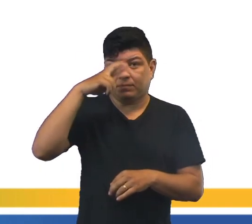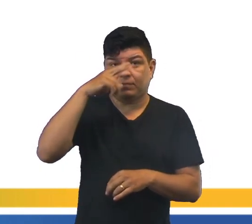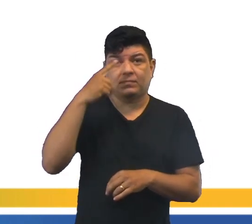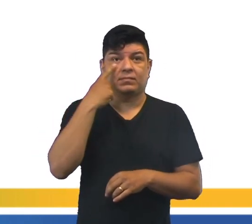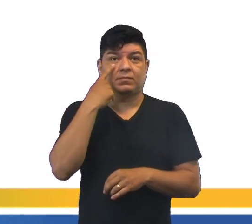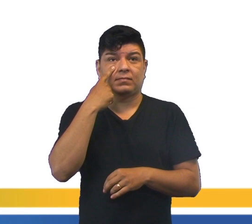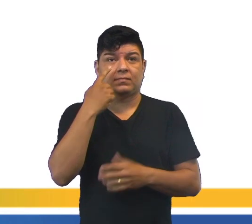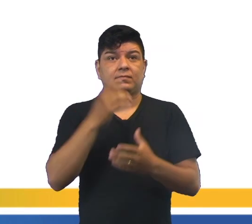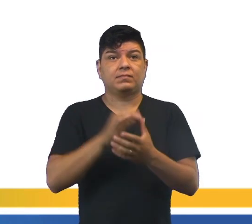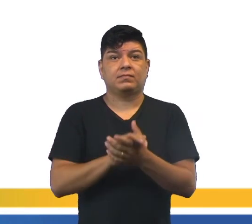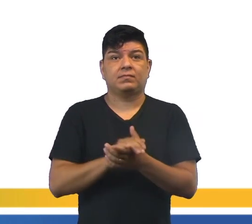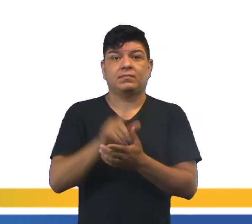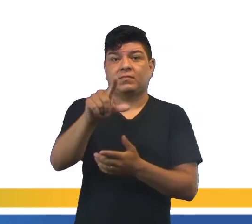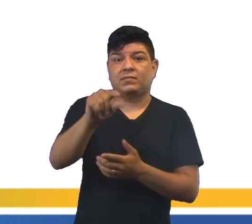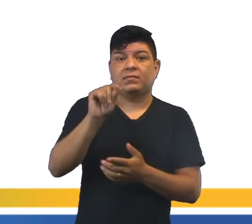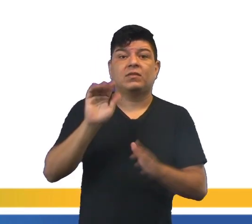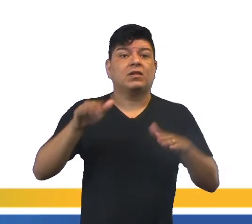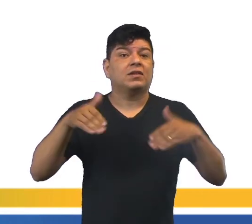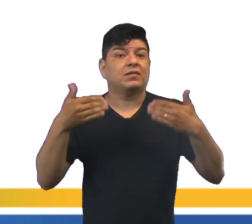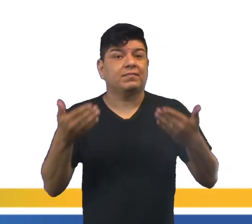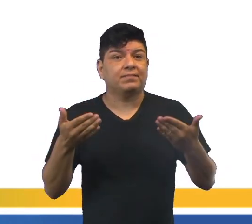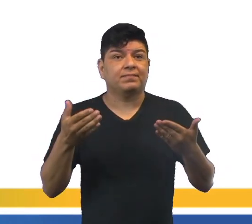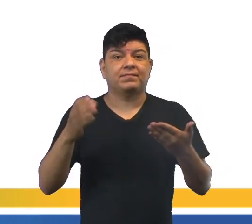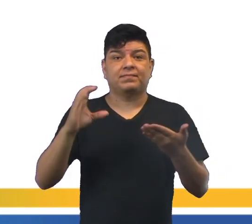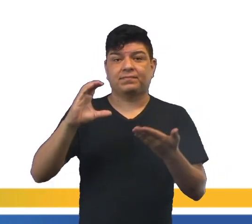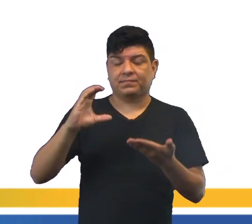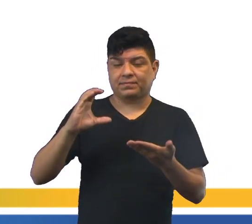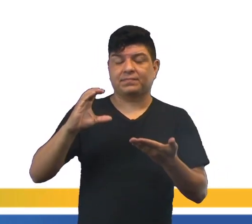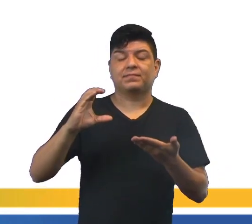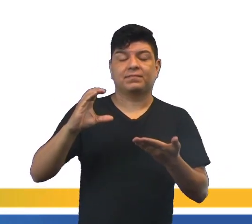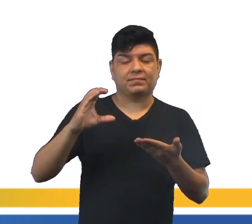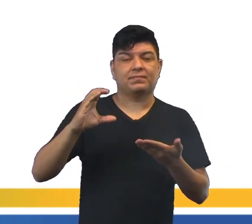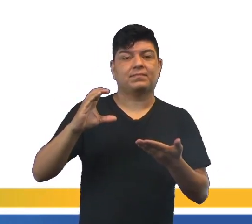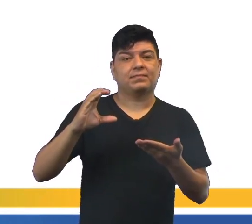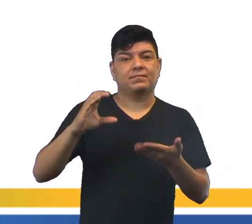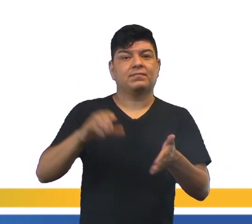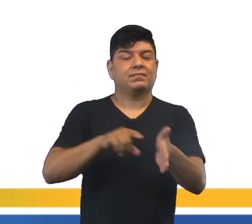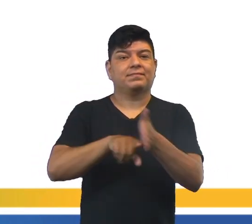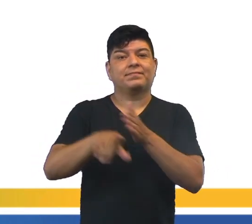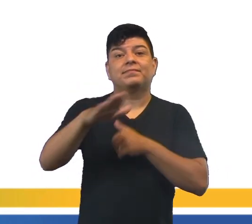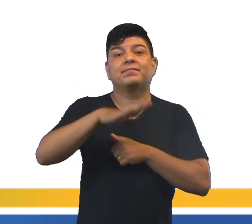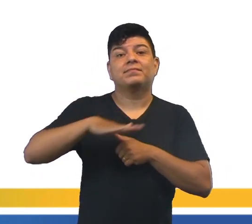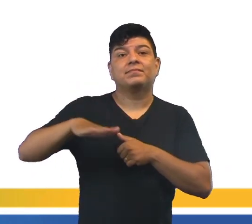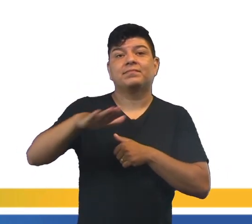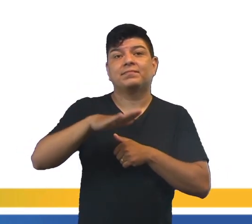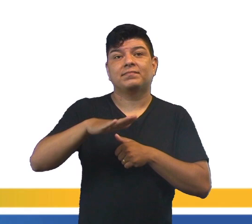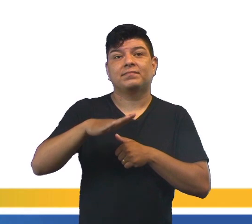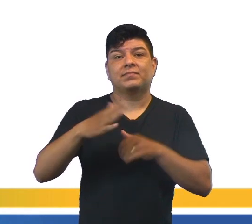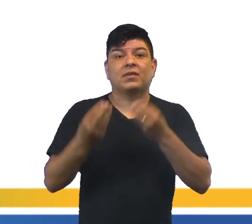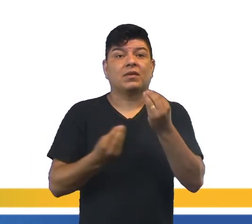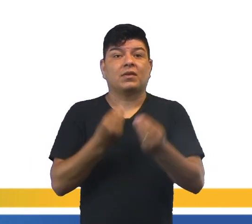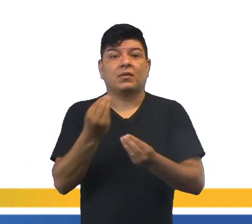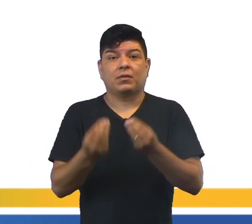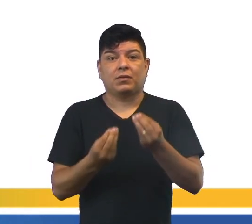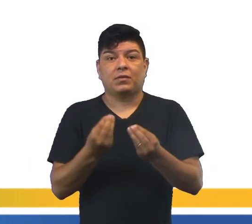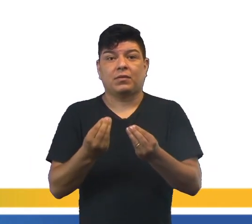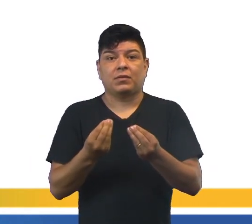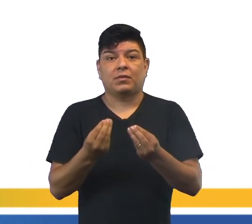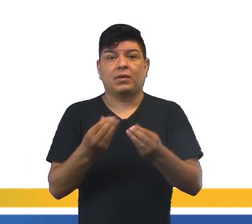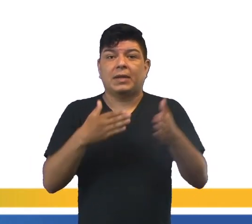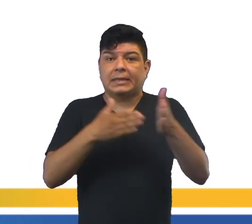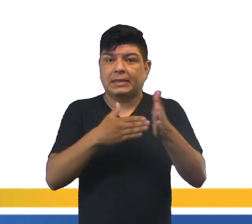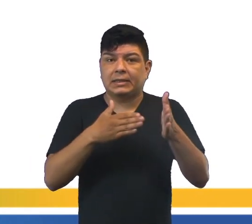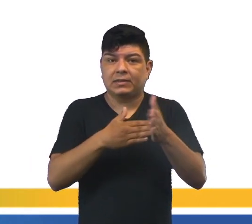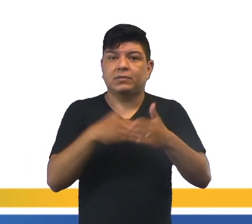vai marcar a alternativa, a letra C, né? A pergunta base. Uma forma de impedir